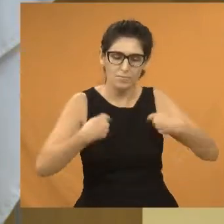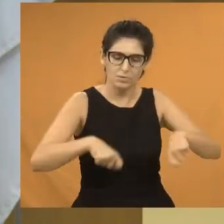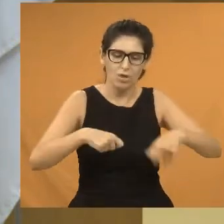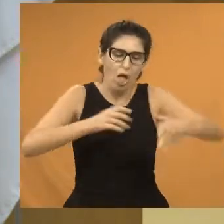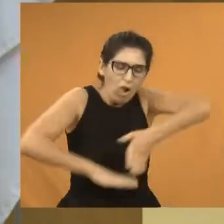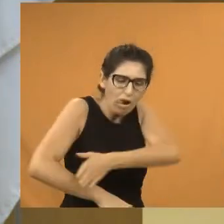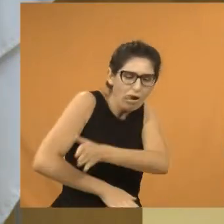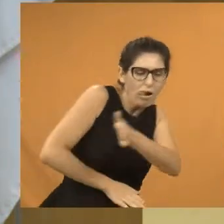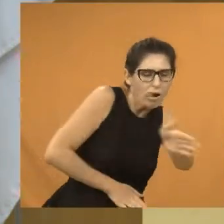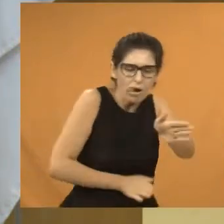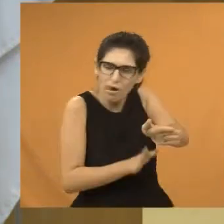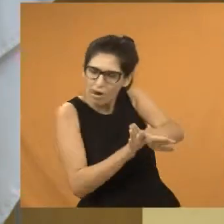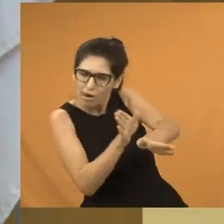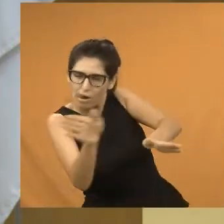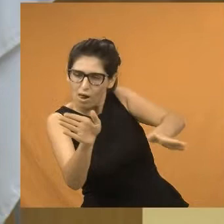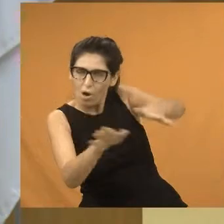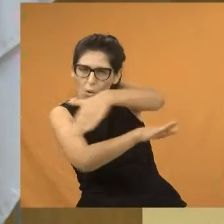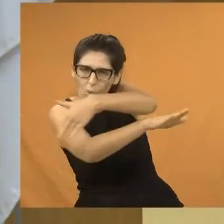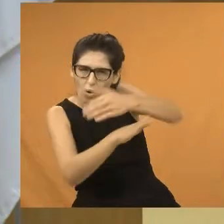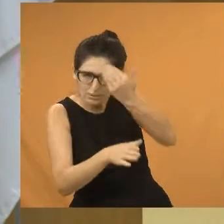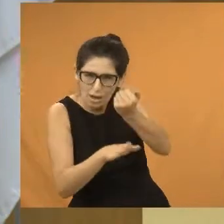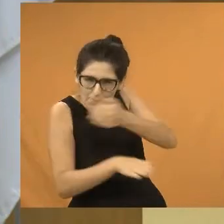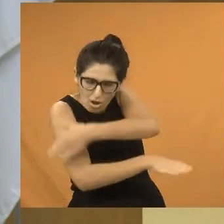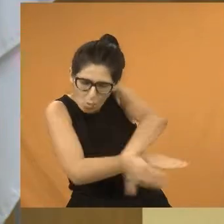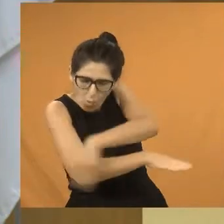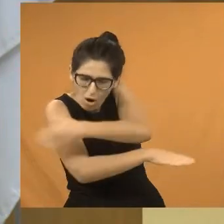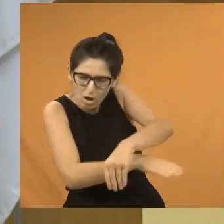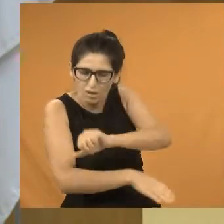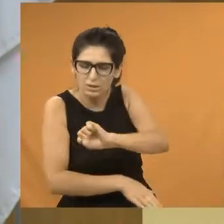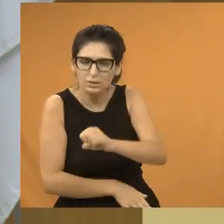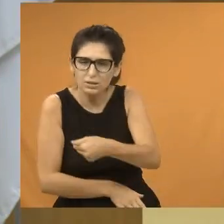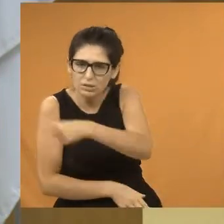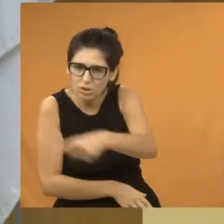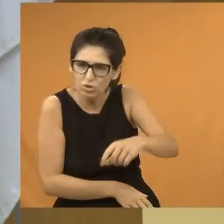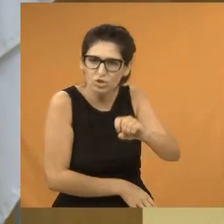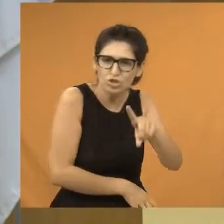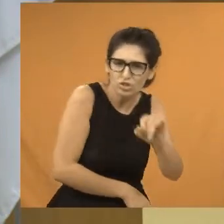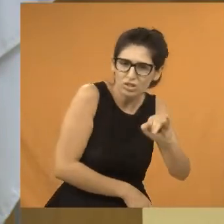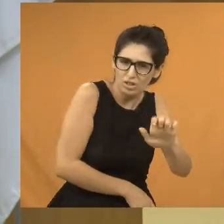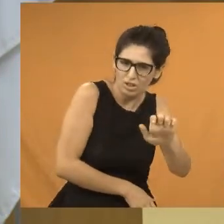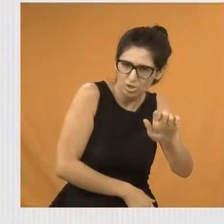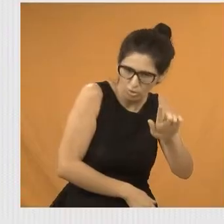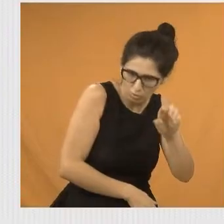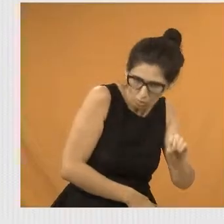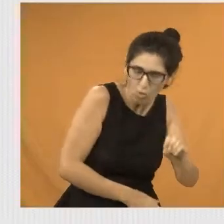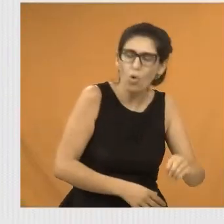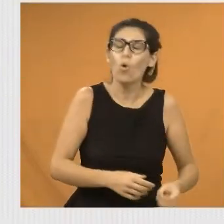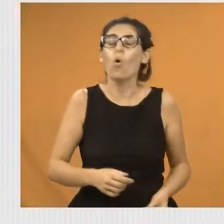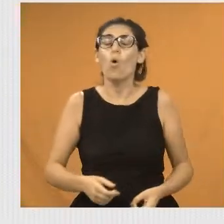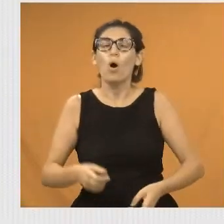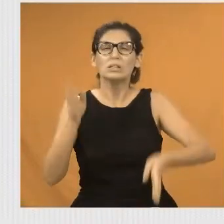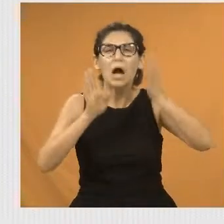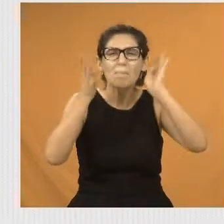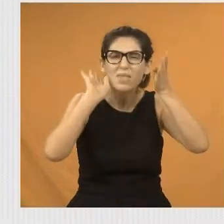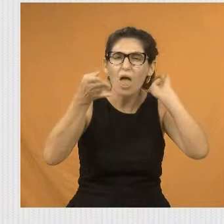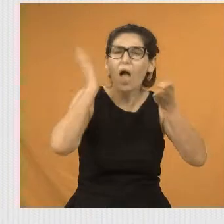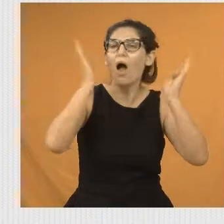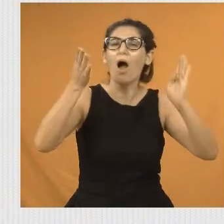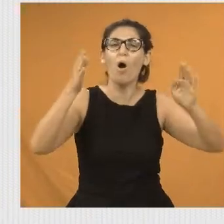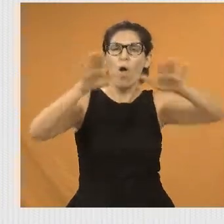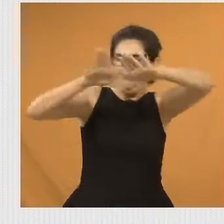acesso ali, quando na rua São Diego, para acessar a rua Passadena, os veículos grandes toda hora